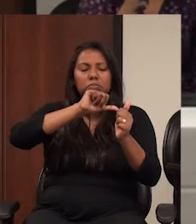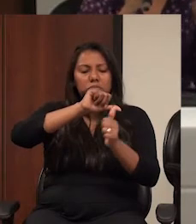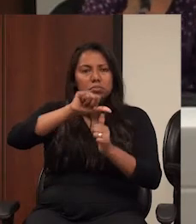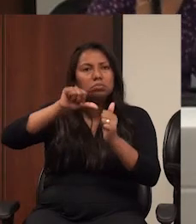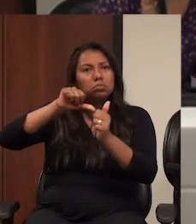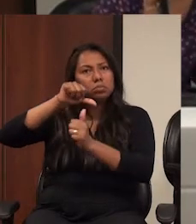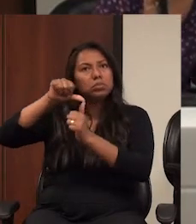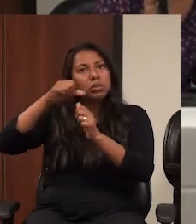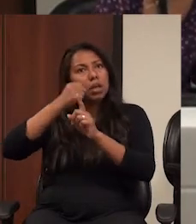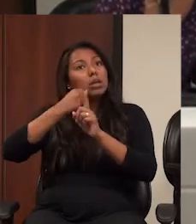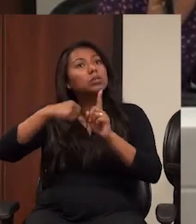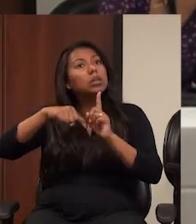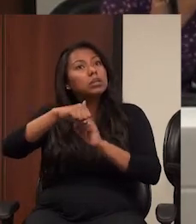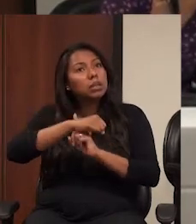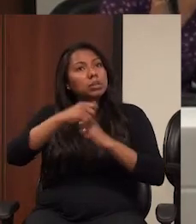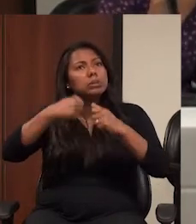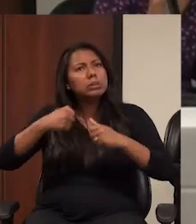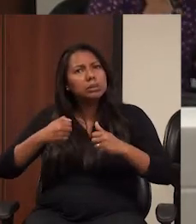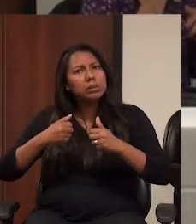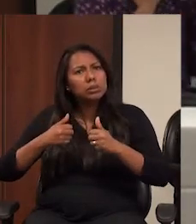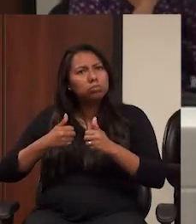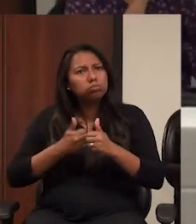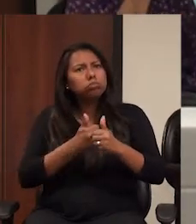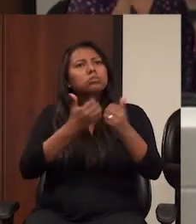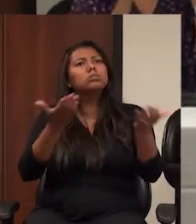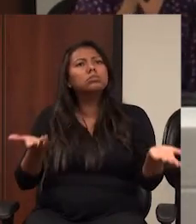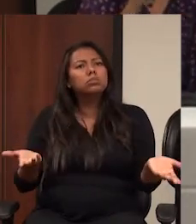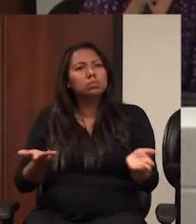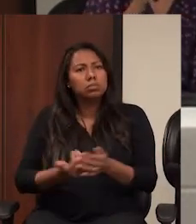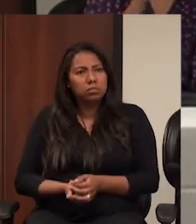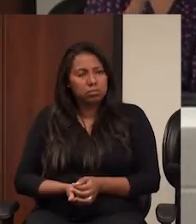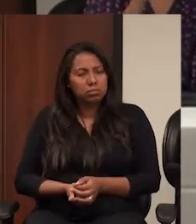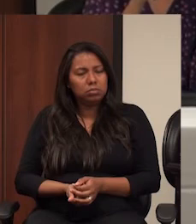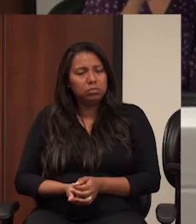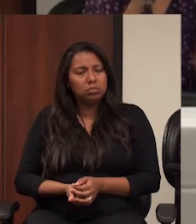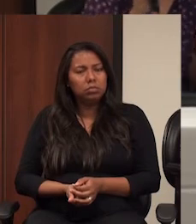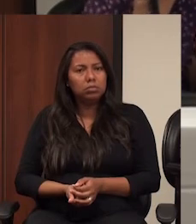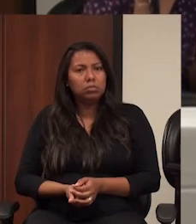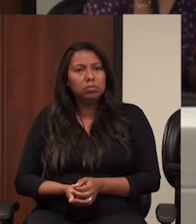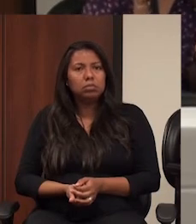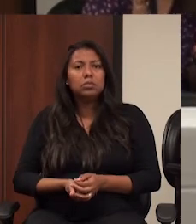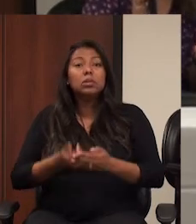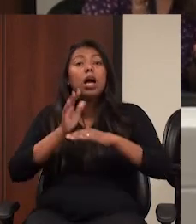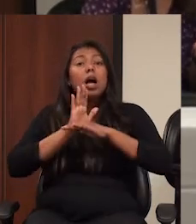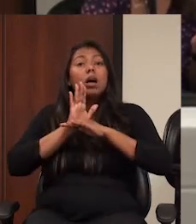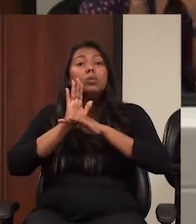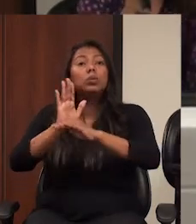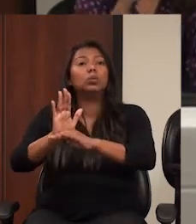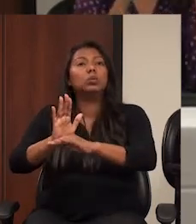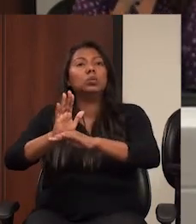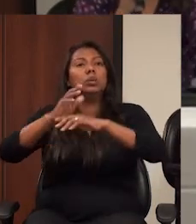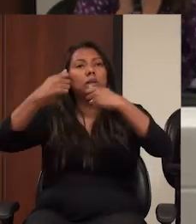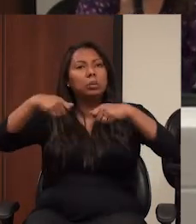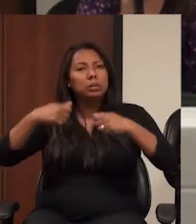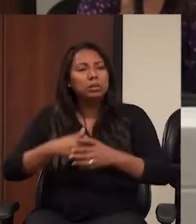a sociedade tem que correr atrás. É justamente o que a doutora estava falando. É o apoio que nós precisamos dar. Nós temos